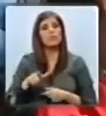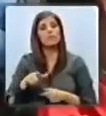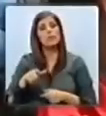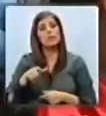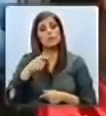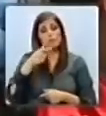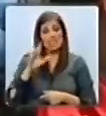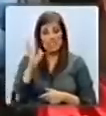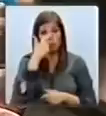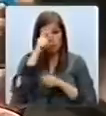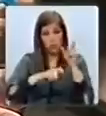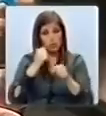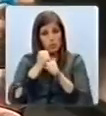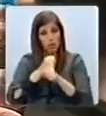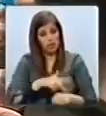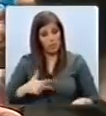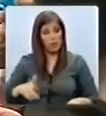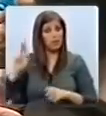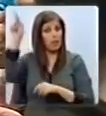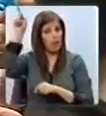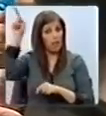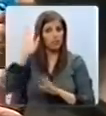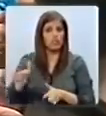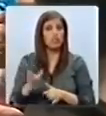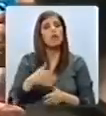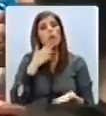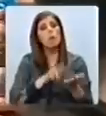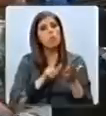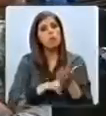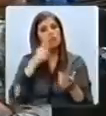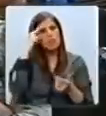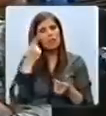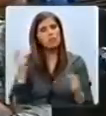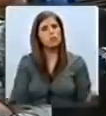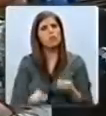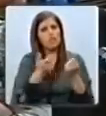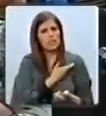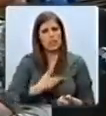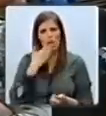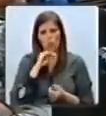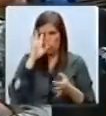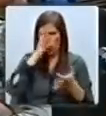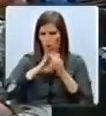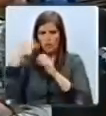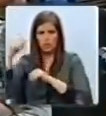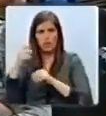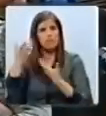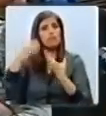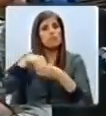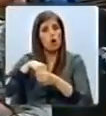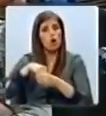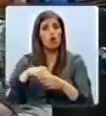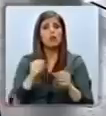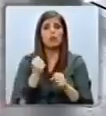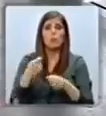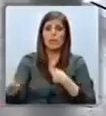na Microsoft Dinamarca, o que prova que iniciativas como esta, promovida por antigos alunos, fazem todo o sentido para a inserção no mercado de trabalho.